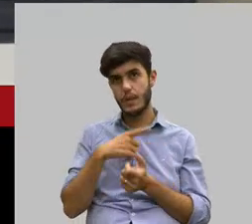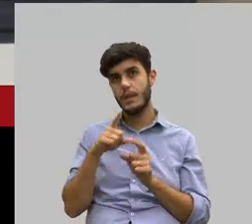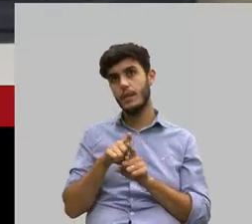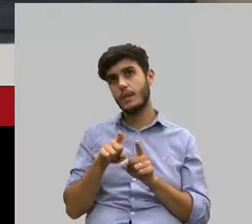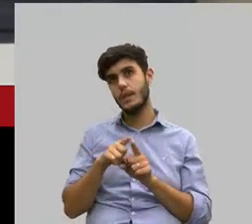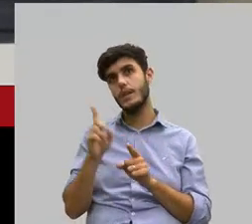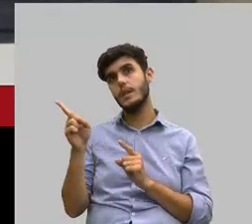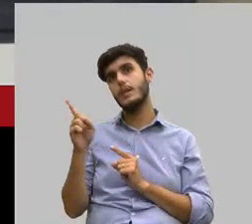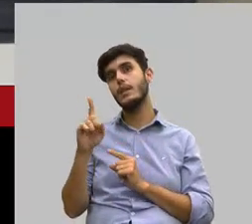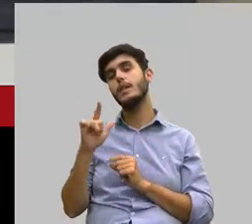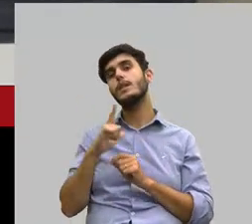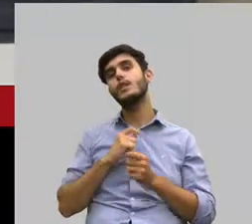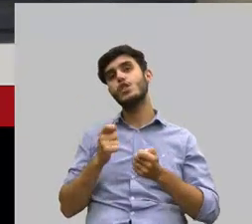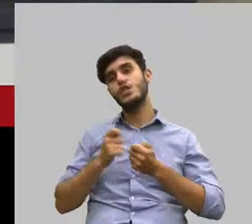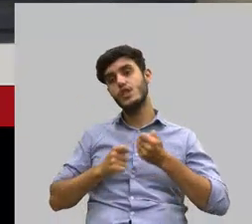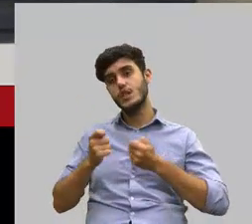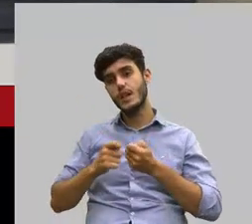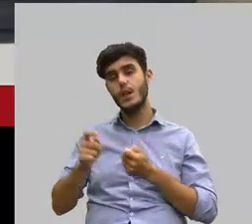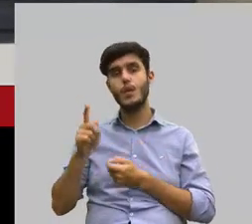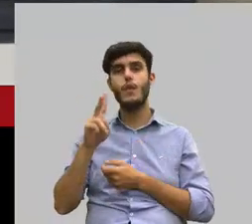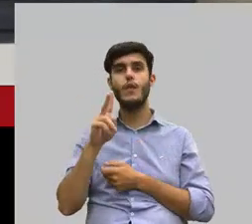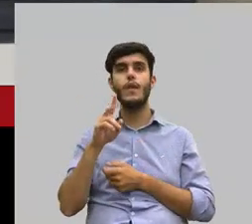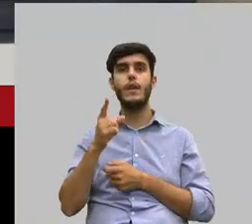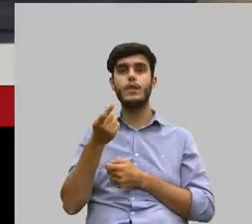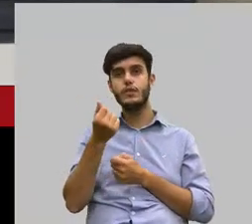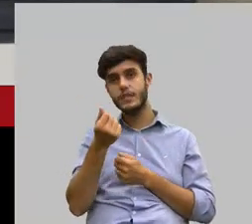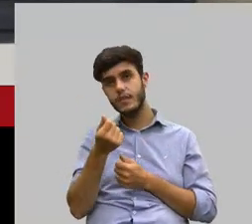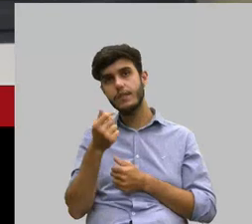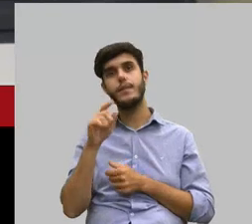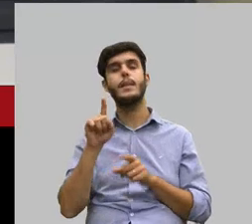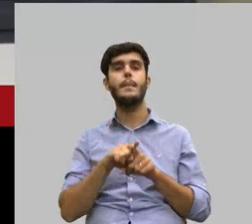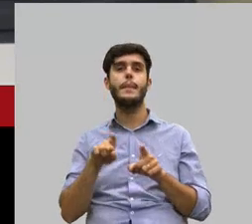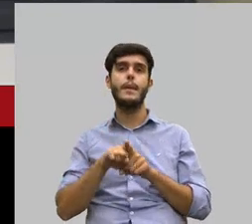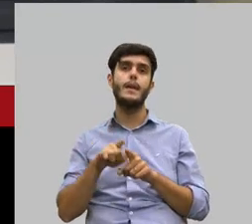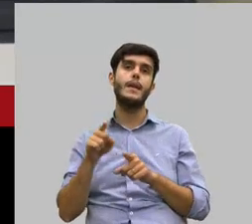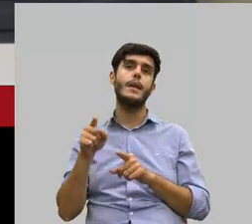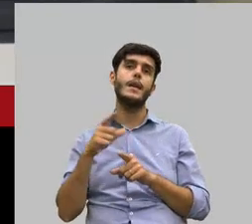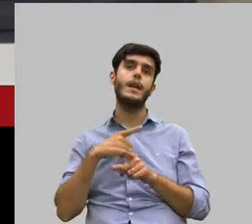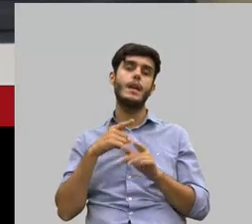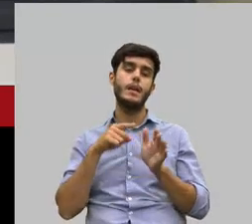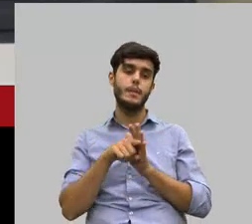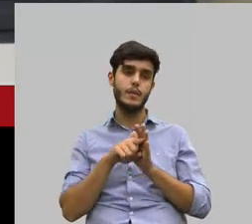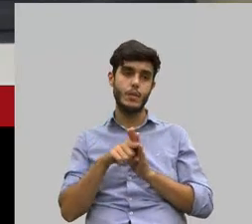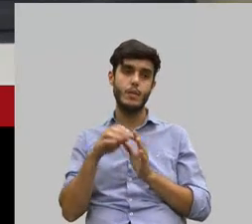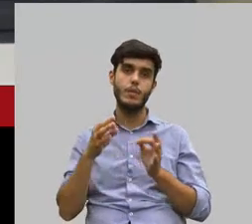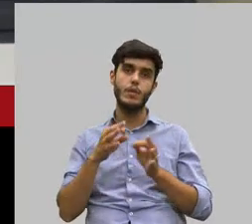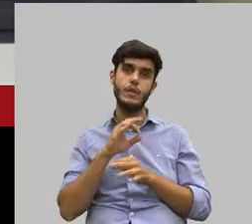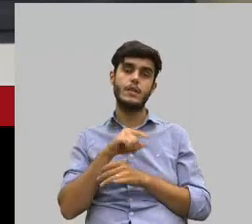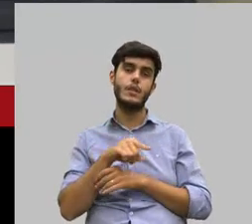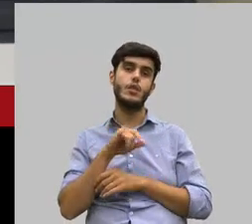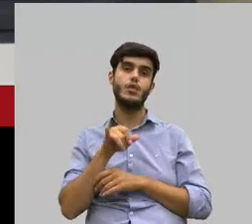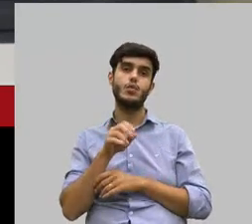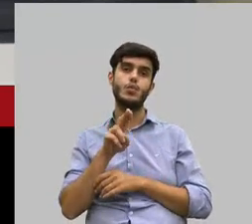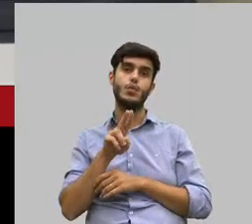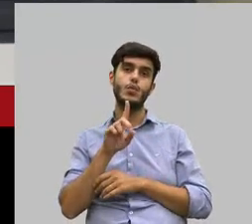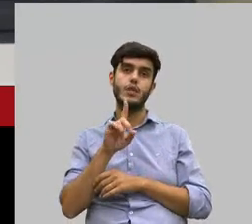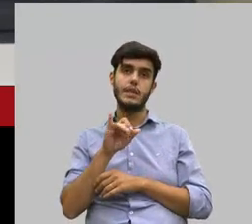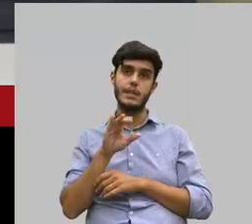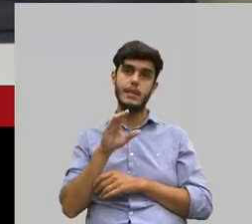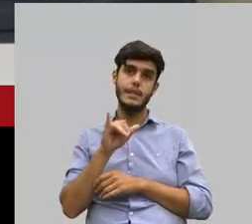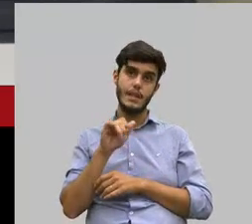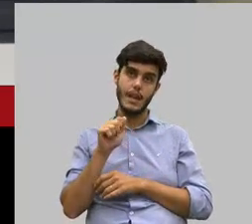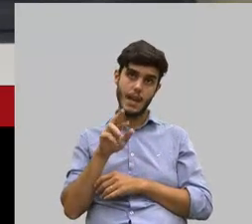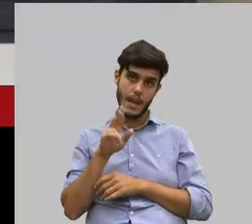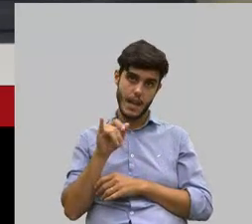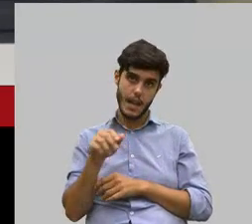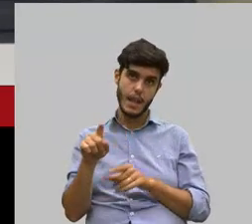planejamento gestão e Finanças eh temos também a superintendência de investigação e polícia judiciária e temos a superintendência de polícia